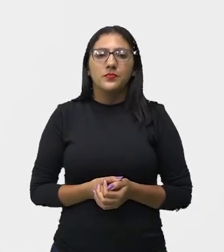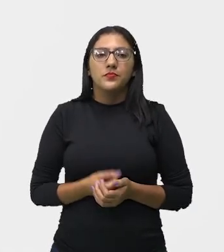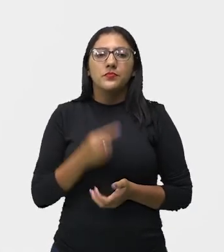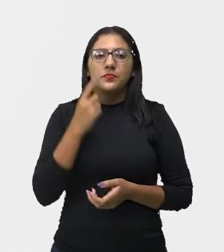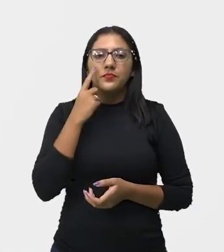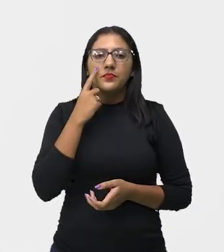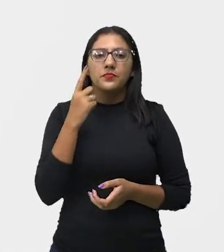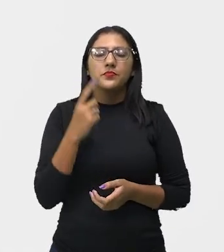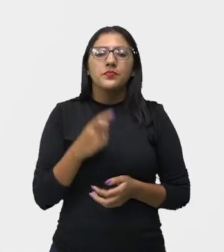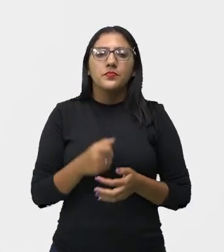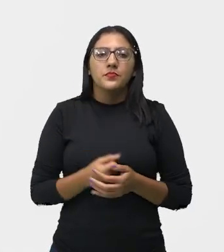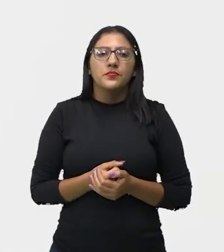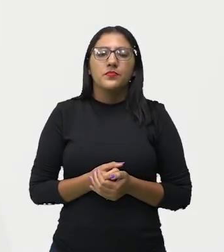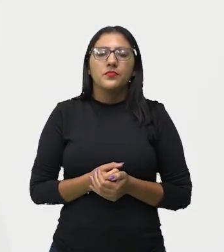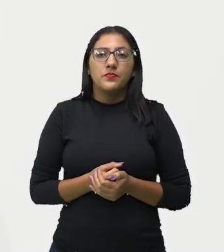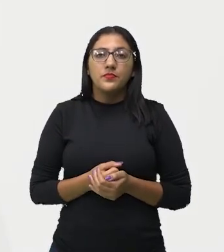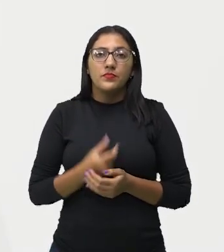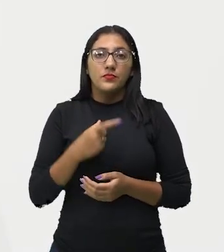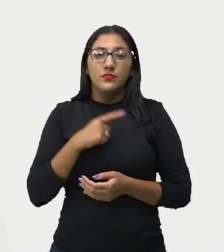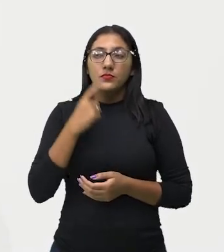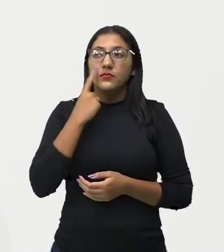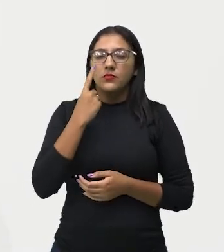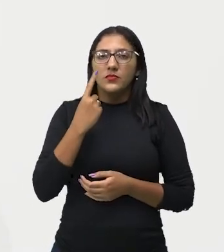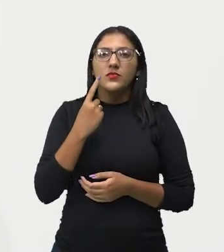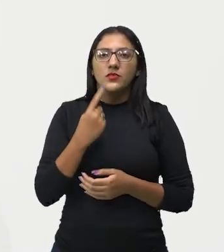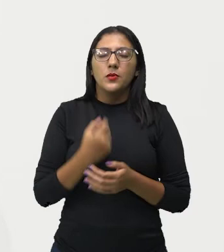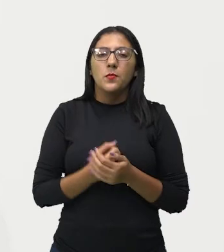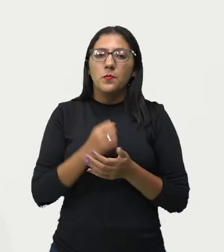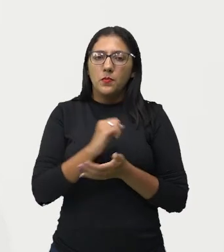só, temos então a questão: